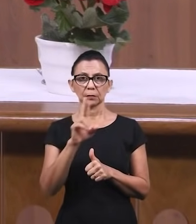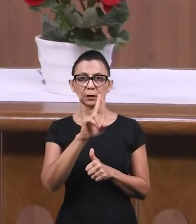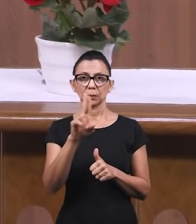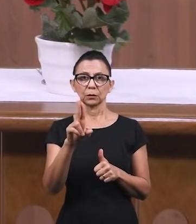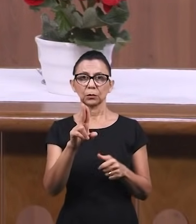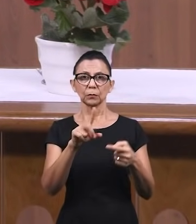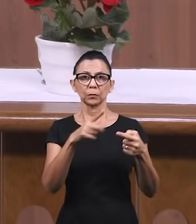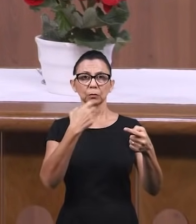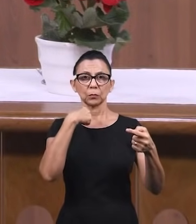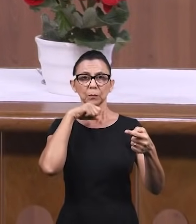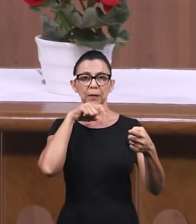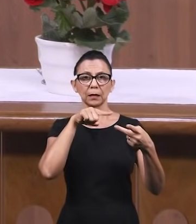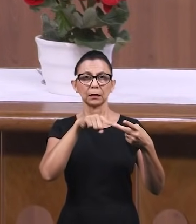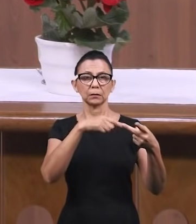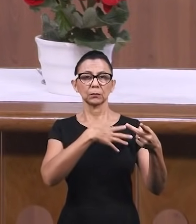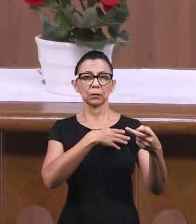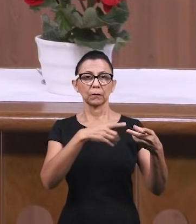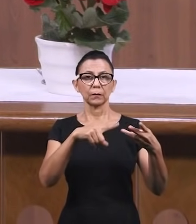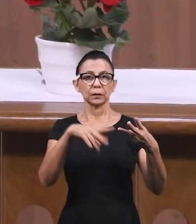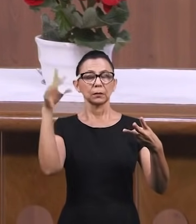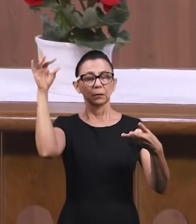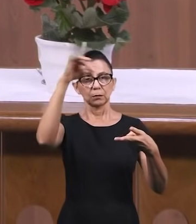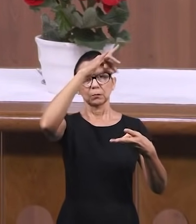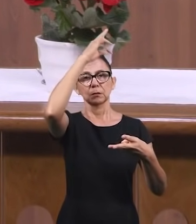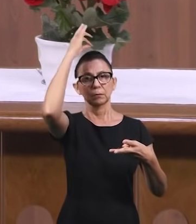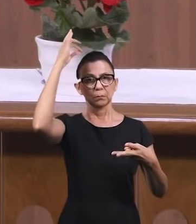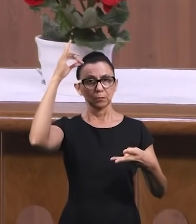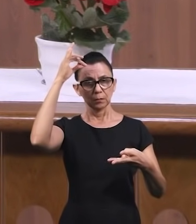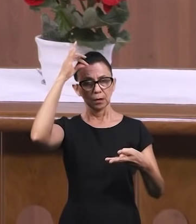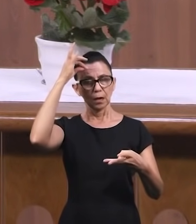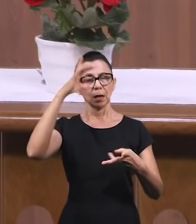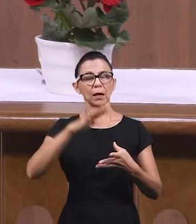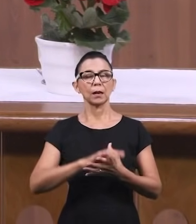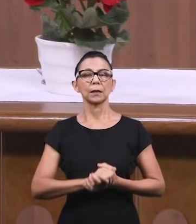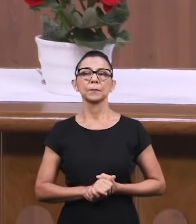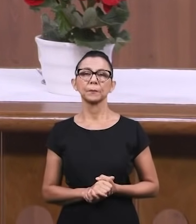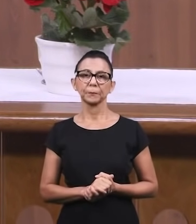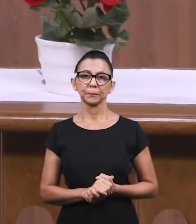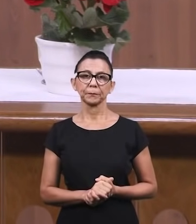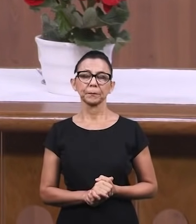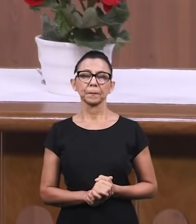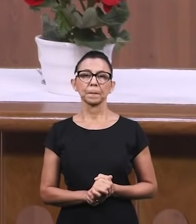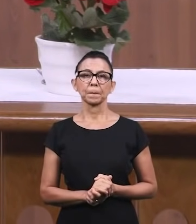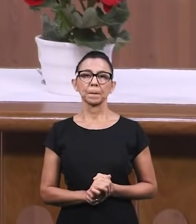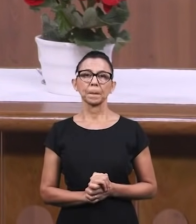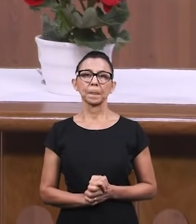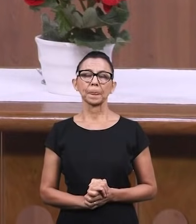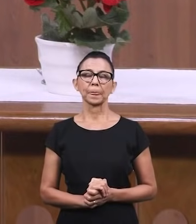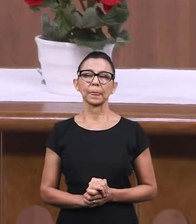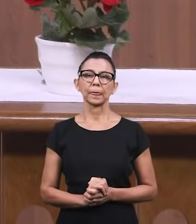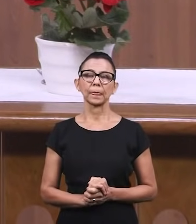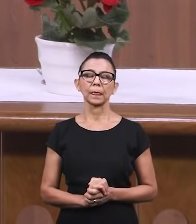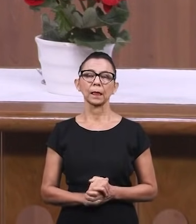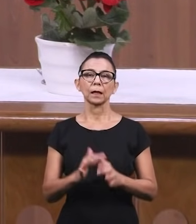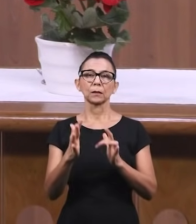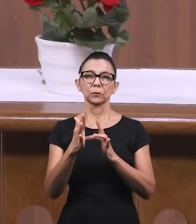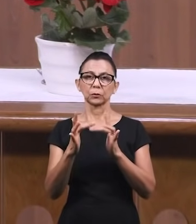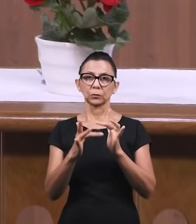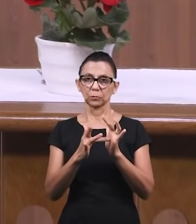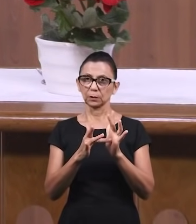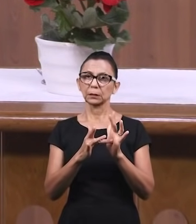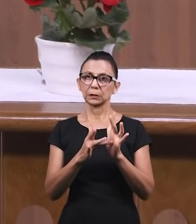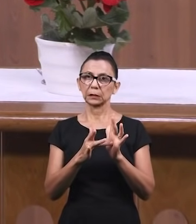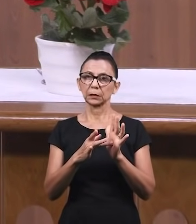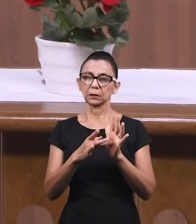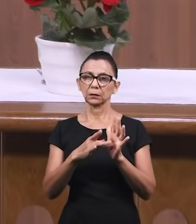do Espírito Santo, conforme o Senhor Jesus Cristo ordenou no Evangelho. Também o